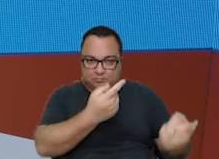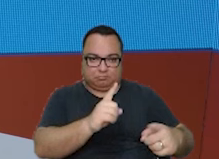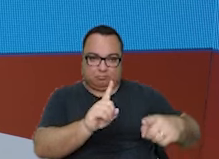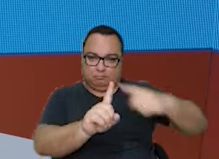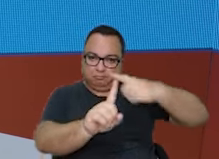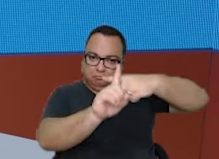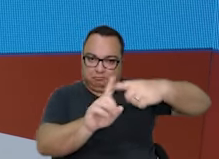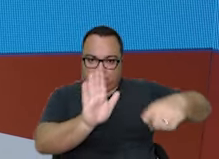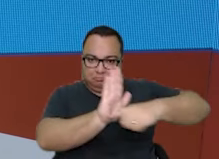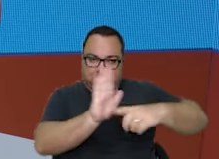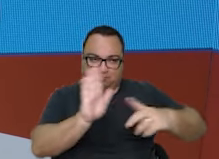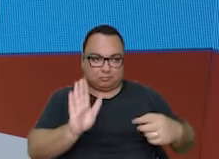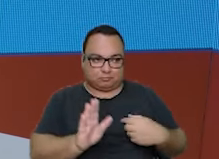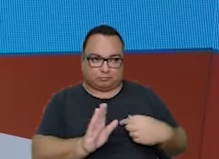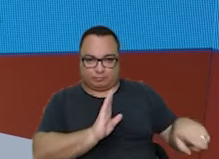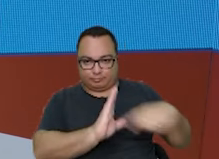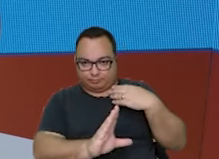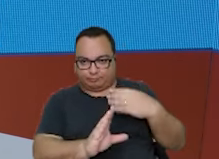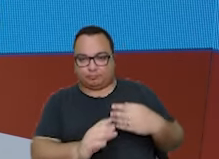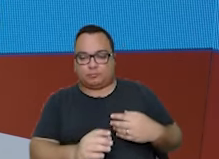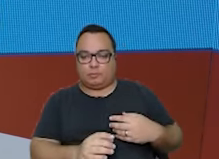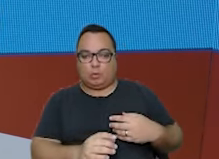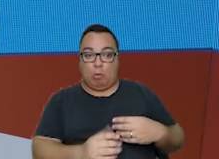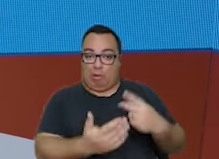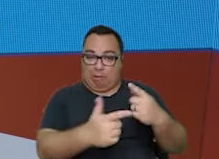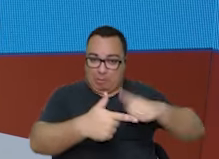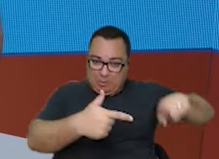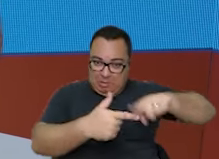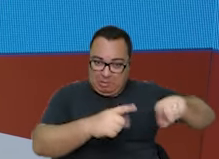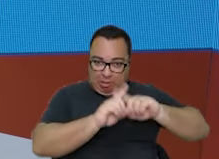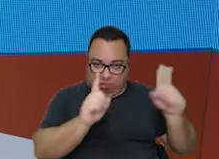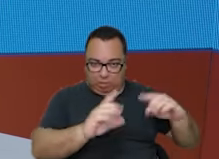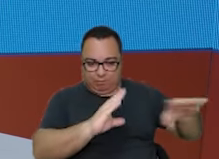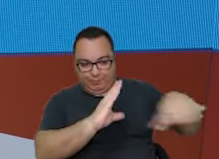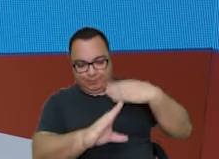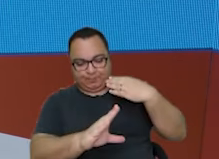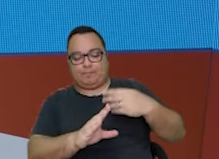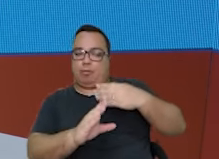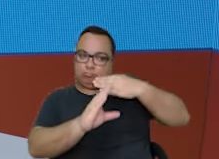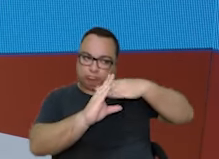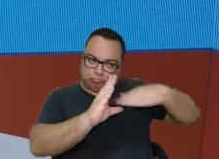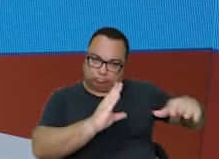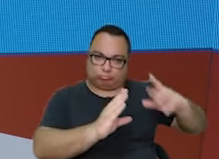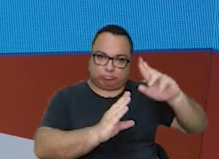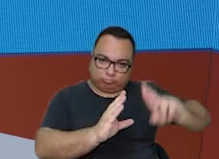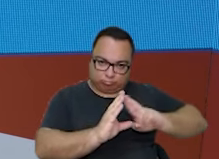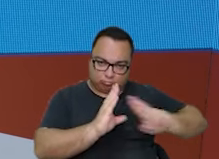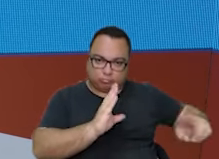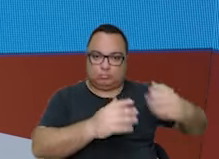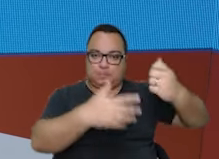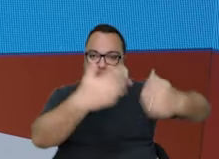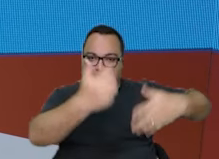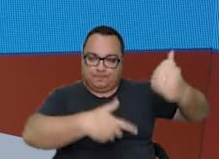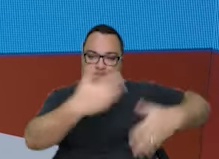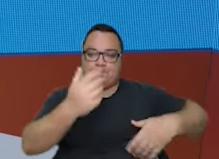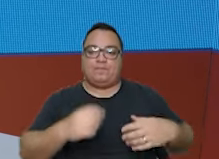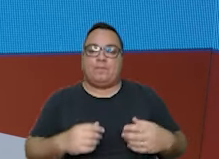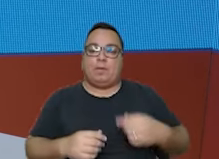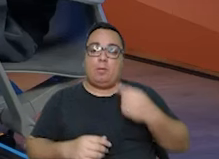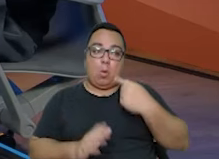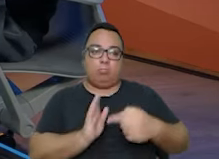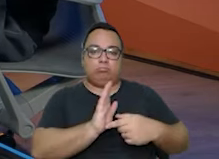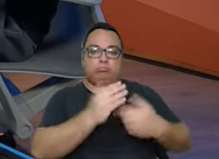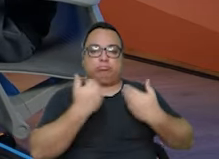de contas caso alguma coisa tenha saído errado né e e nunca fingir que nada aconteceu caso algo não aconteceu como